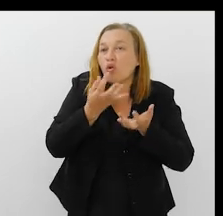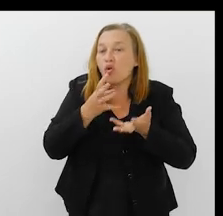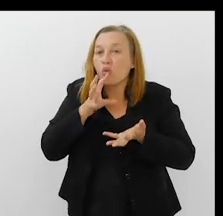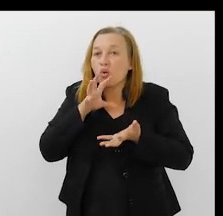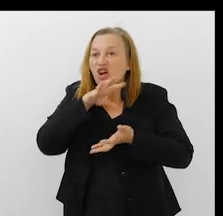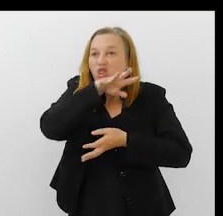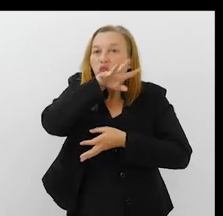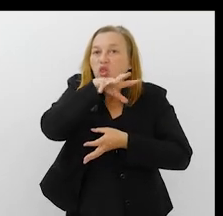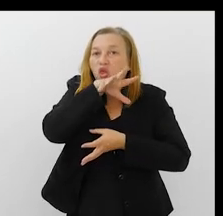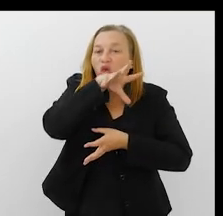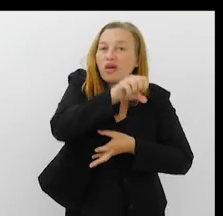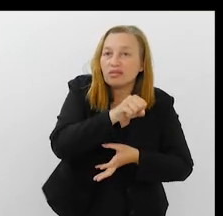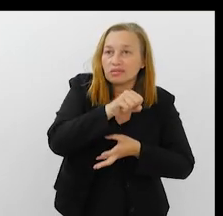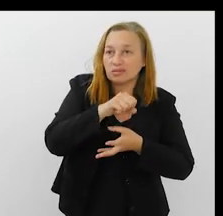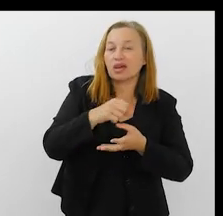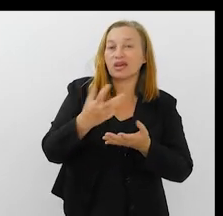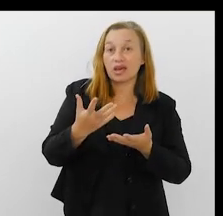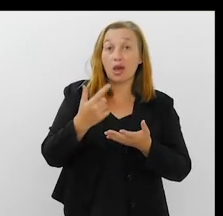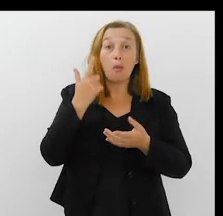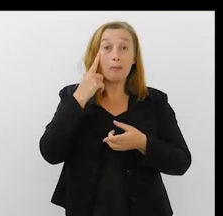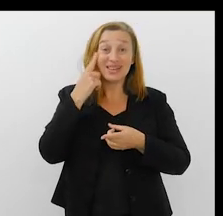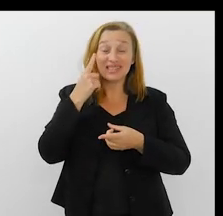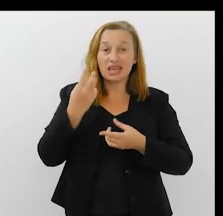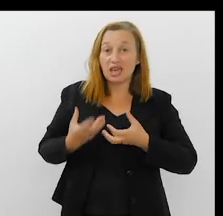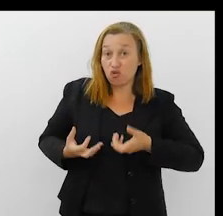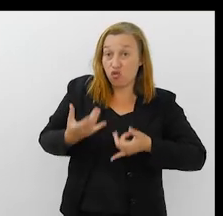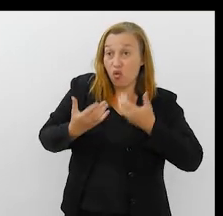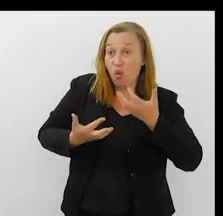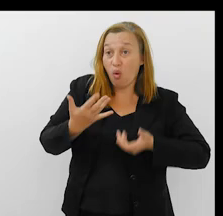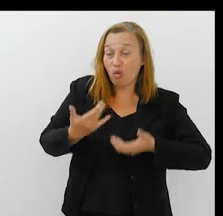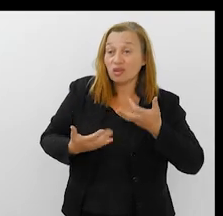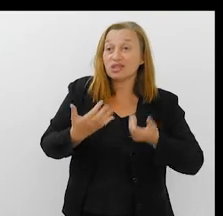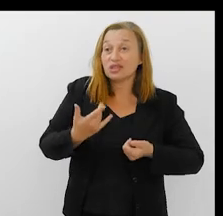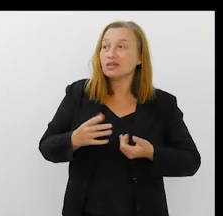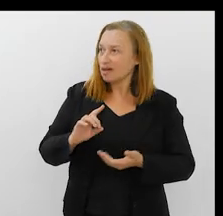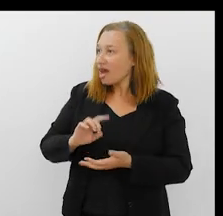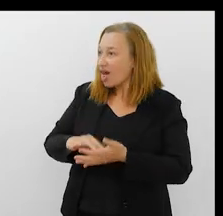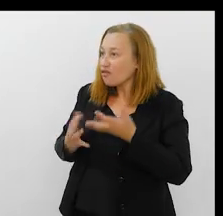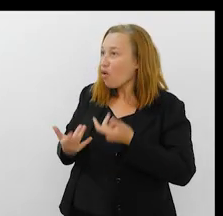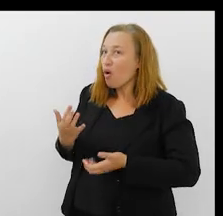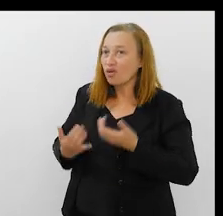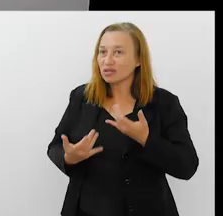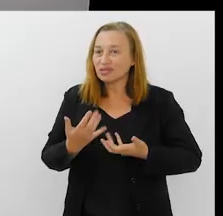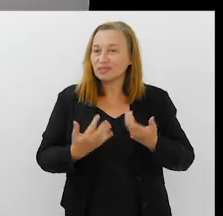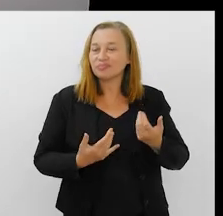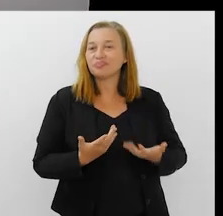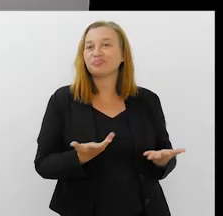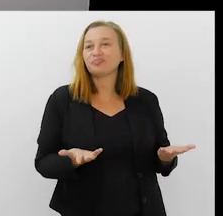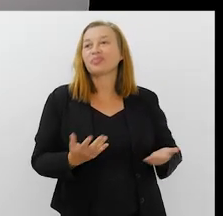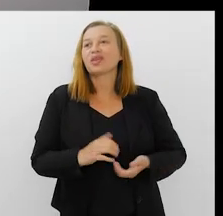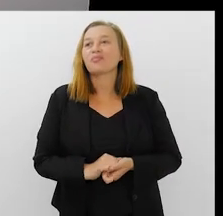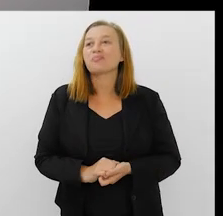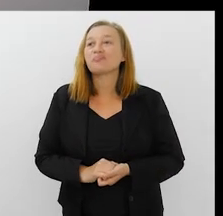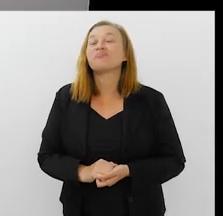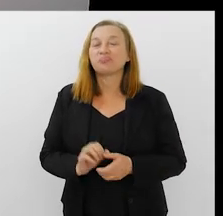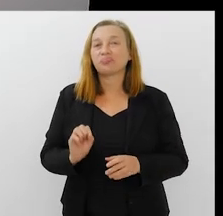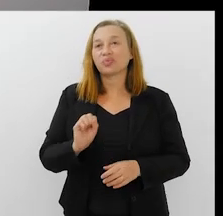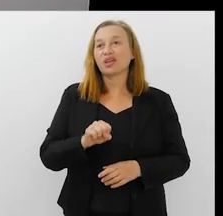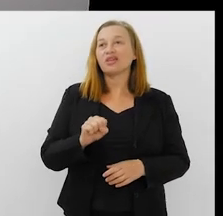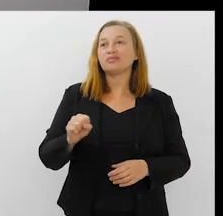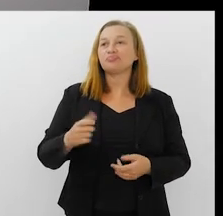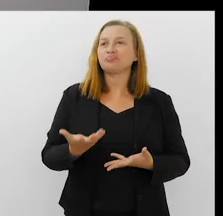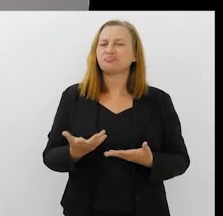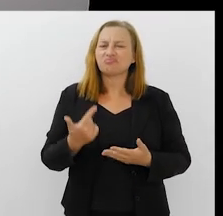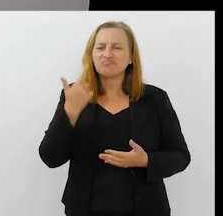pegar fogo. E o vulcão impressionava. E você, não, aquilo era, era fogo, gás, gás propano, né? Aquilo